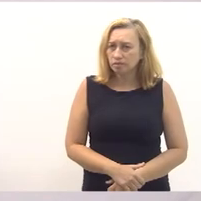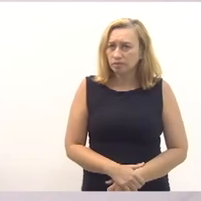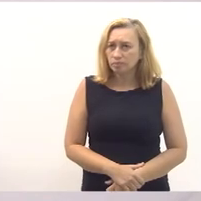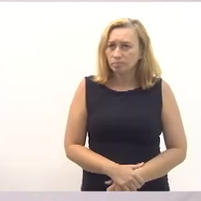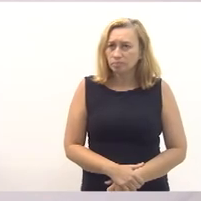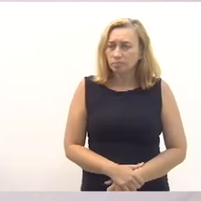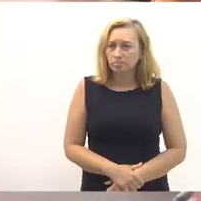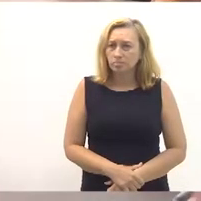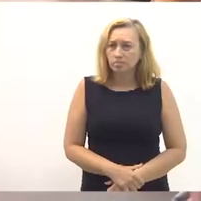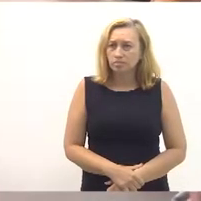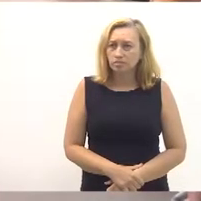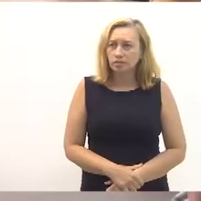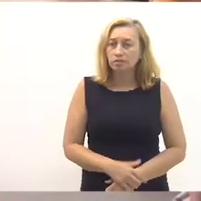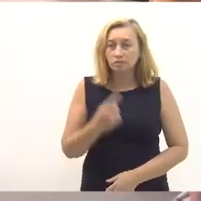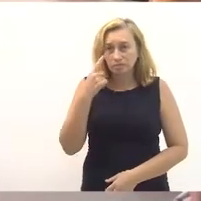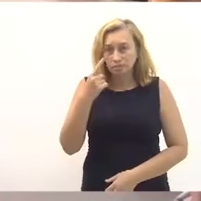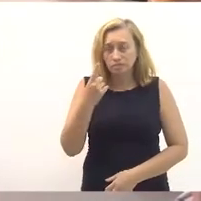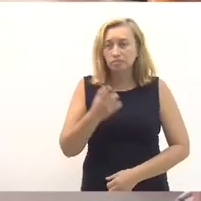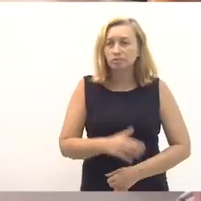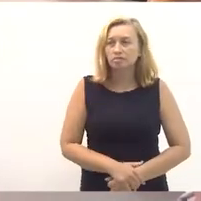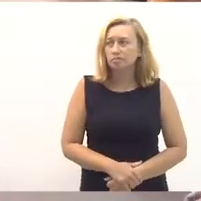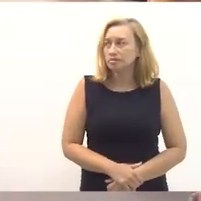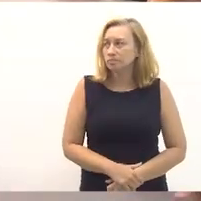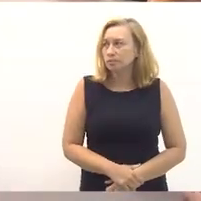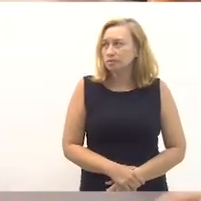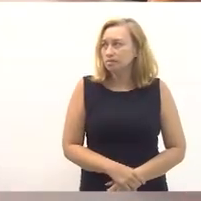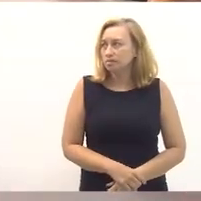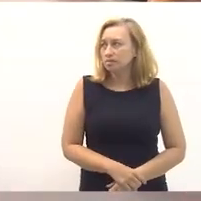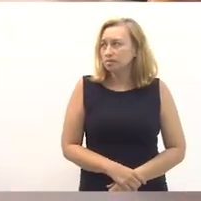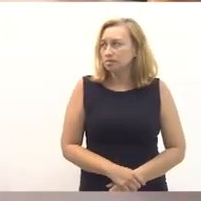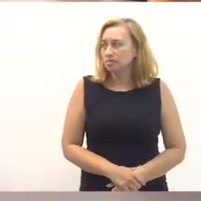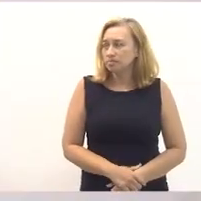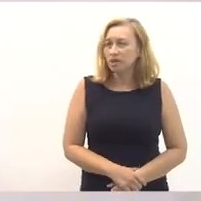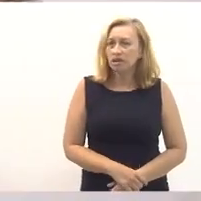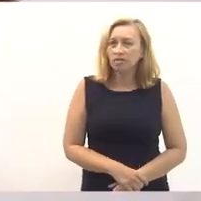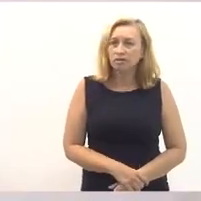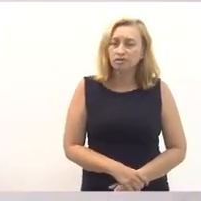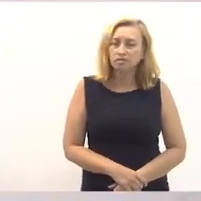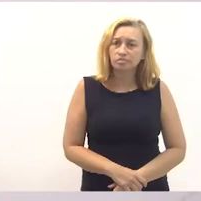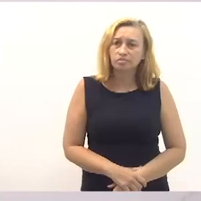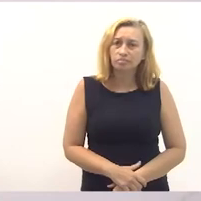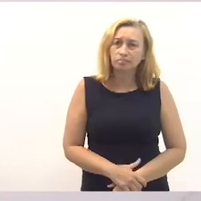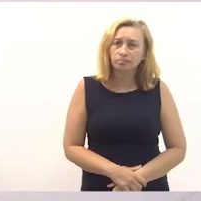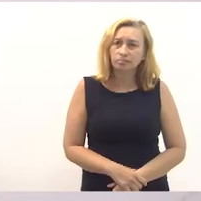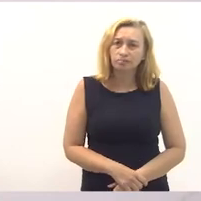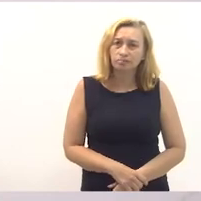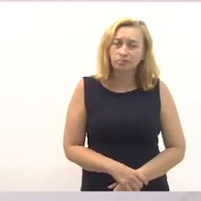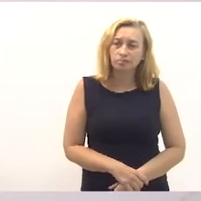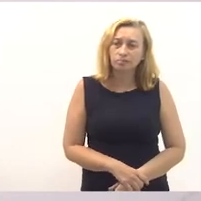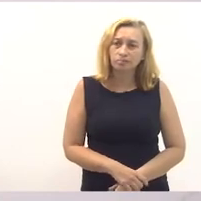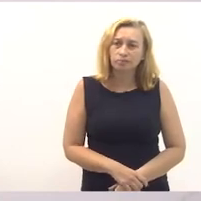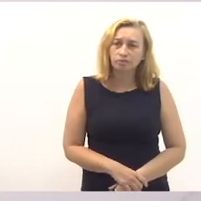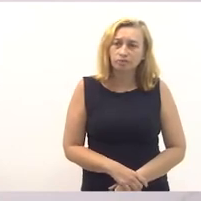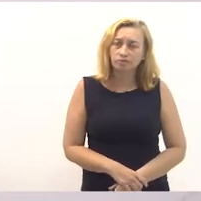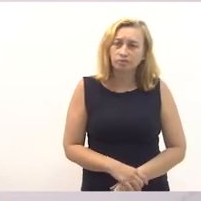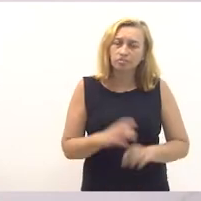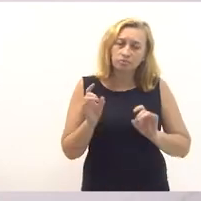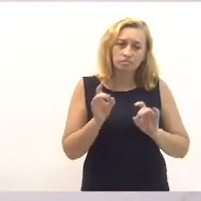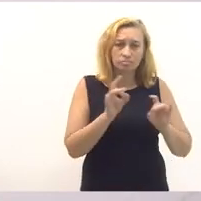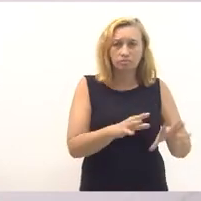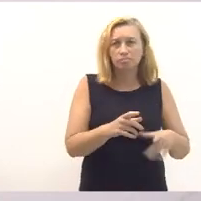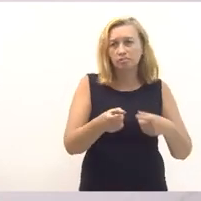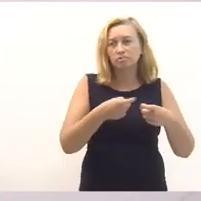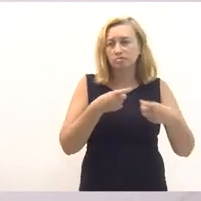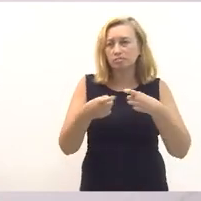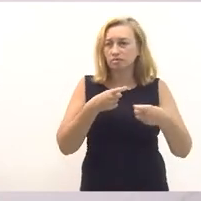essa questão da tem que ver o horário do Brizola sempre olha aí então ué para gente acabar com a guerra